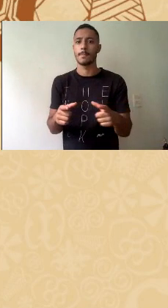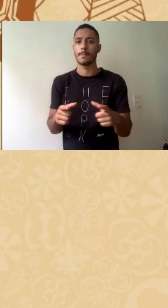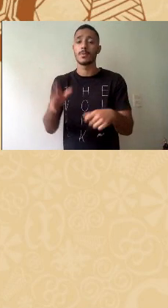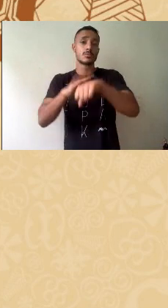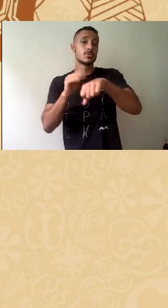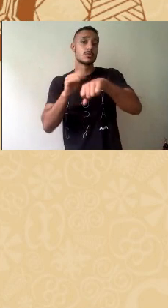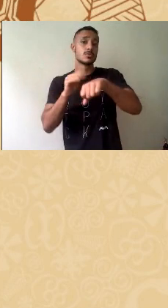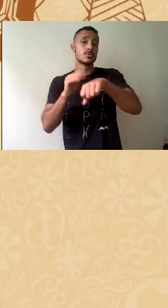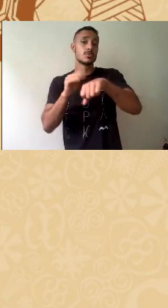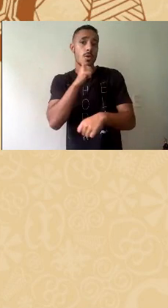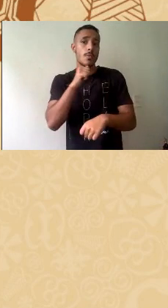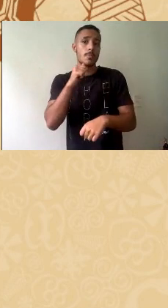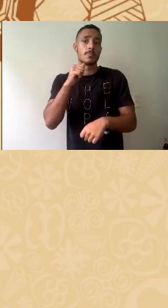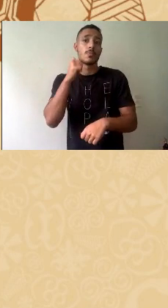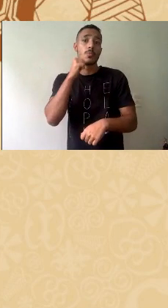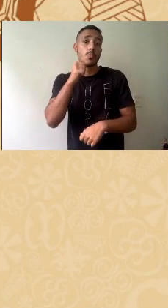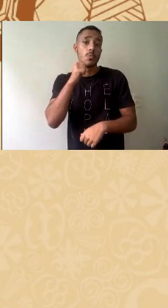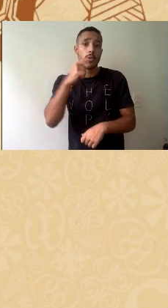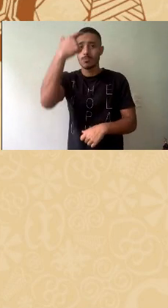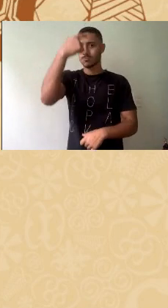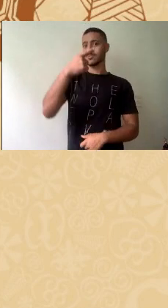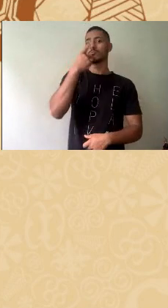Boa noite a todos.